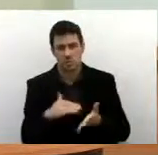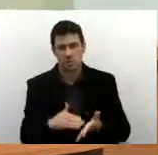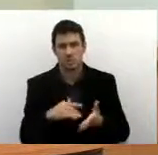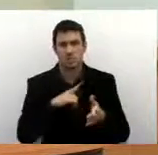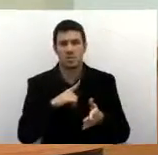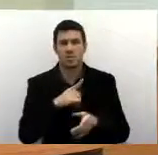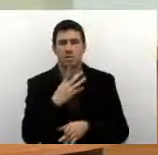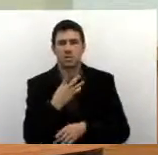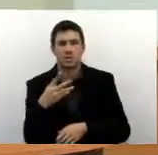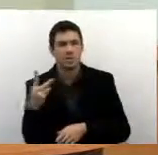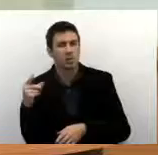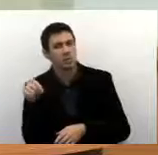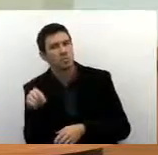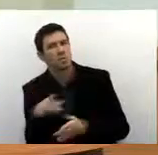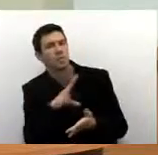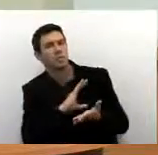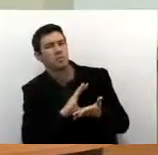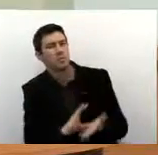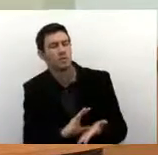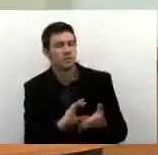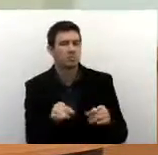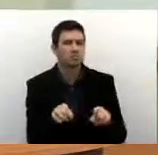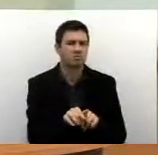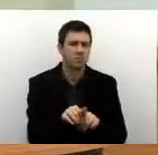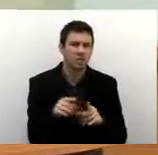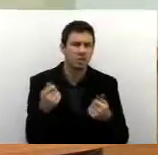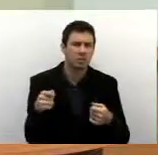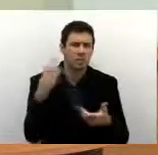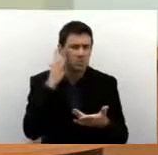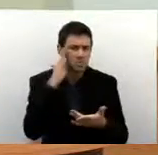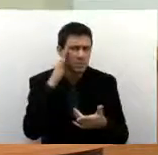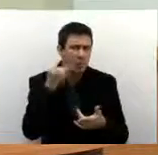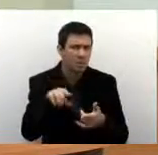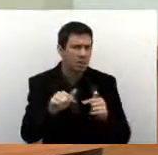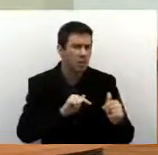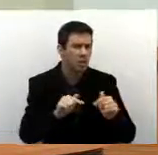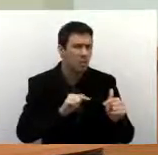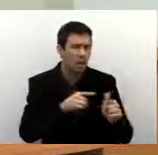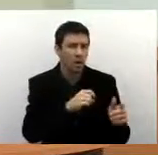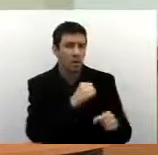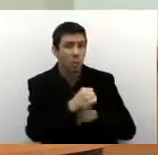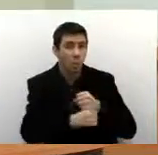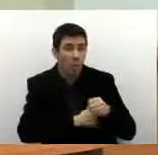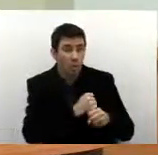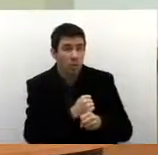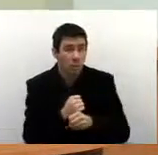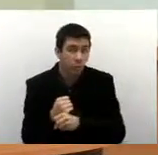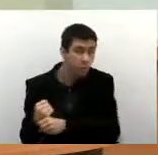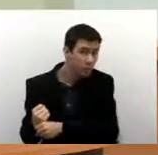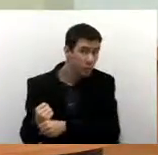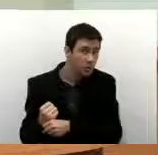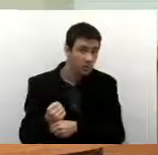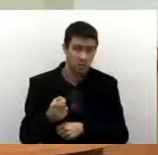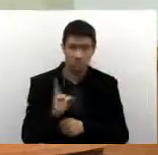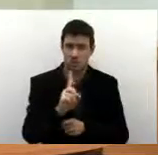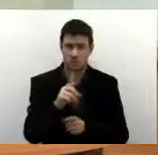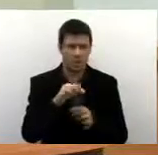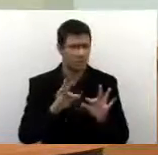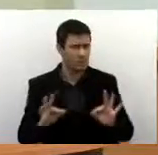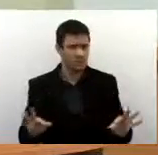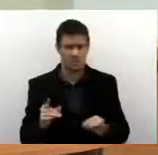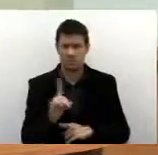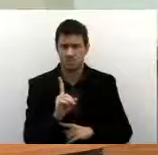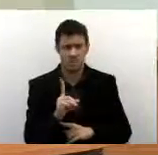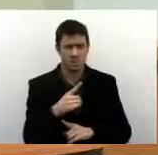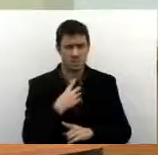42 mil, e diga-se de passagem, são 42 mil para ele trabalhar durante o ano. Não é tão simples assim.